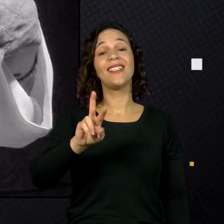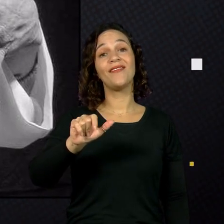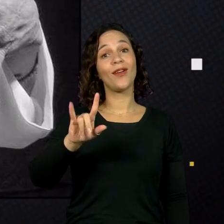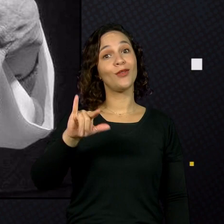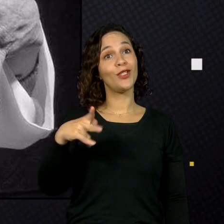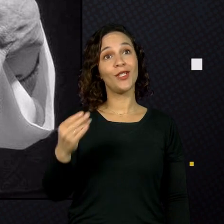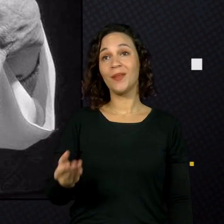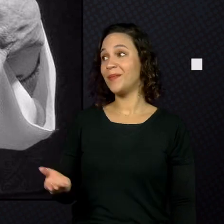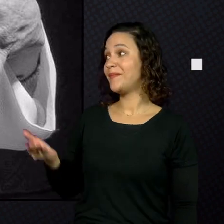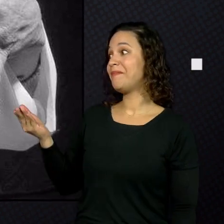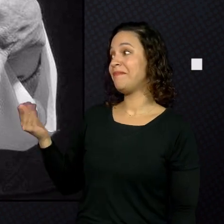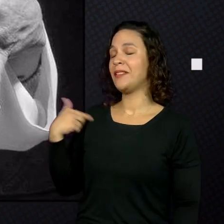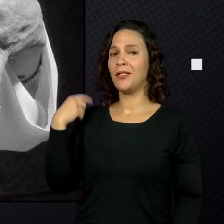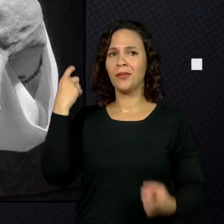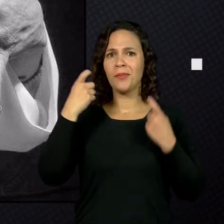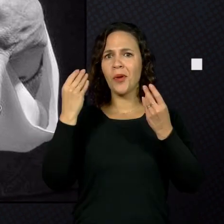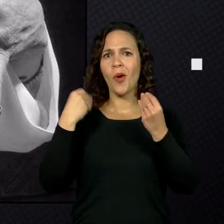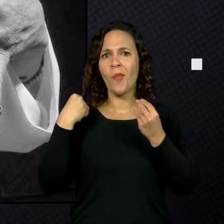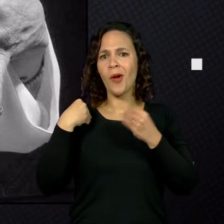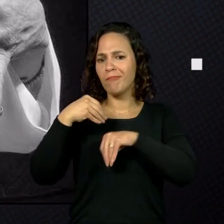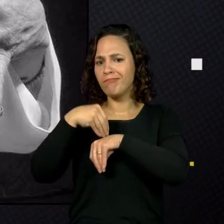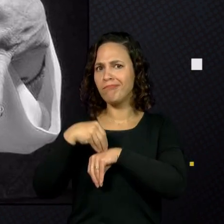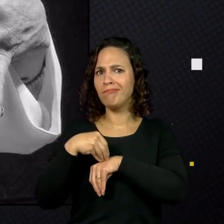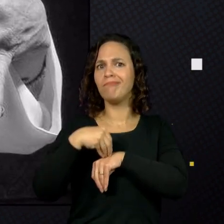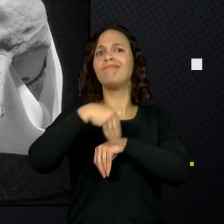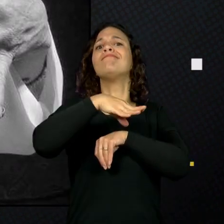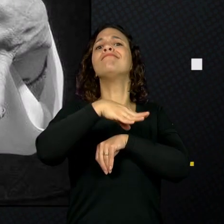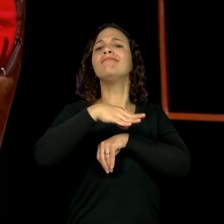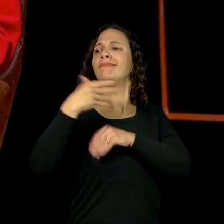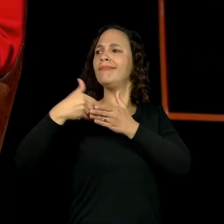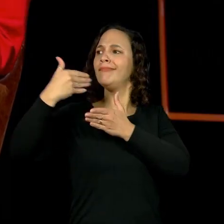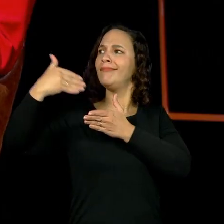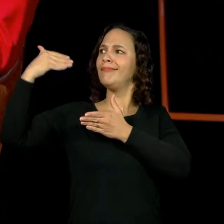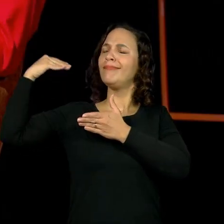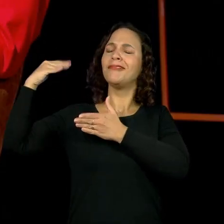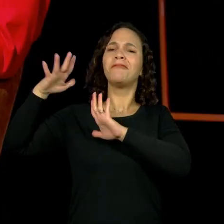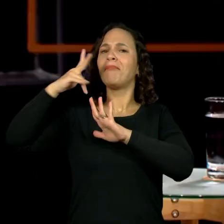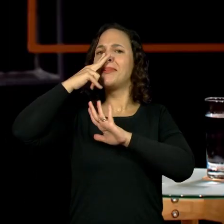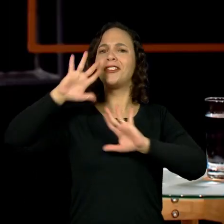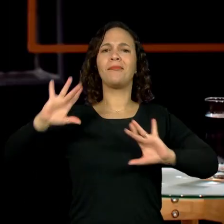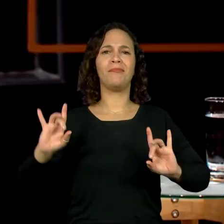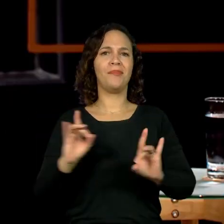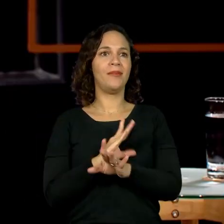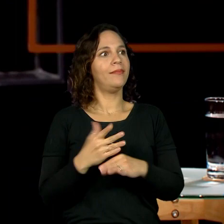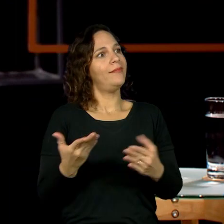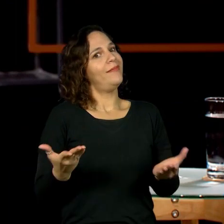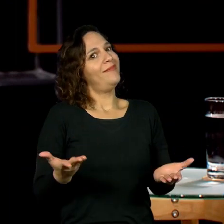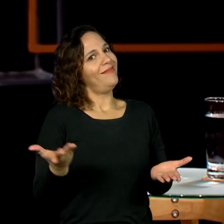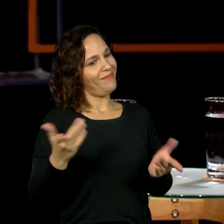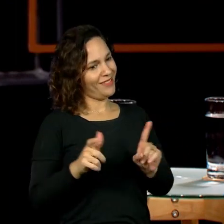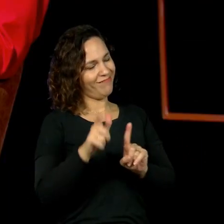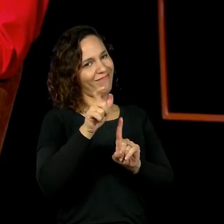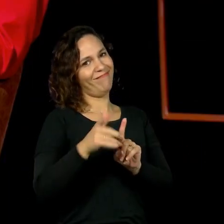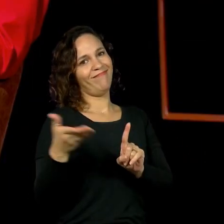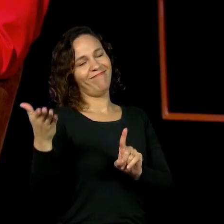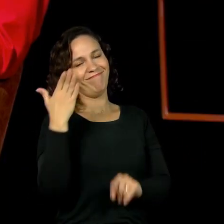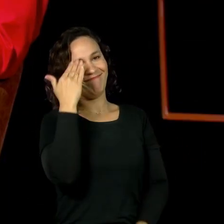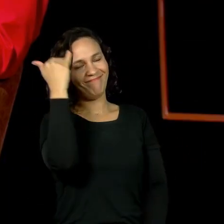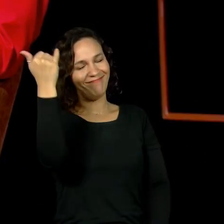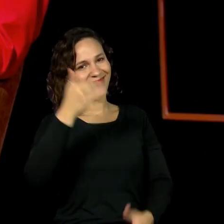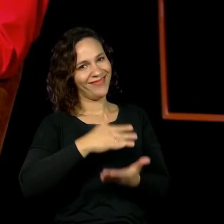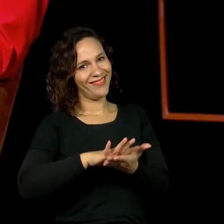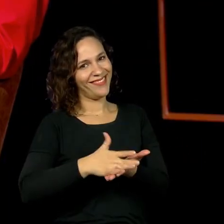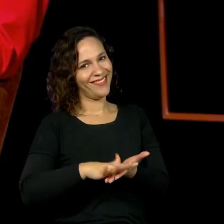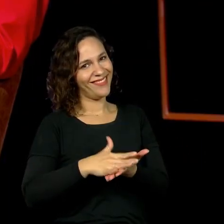minha preocupação só o que eu posso acrescentar mais no que ele já tenha falado, né? Mas hoje nós temos aqui mais um bamba. É.